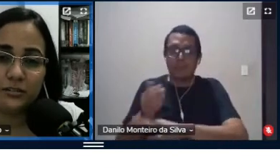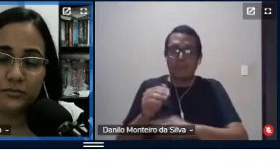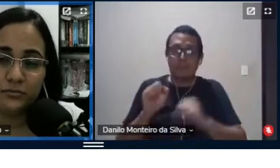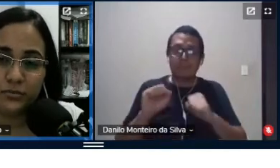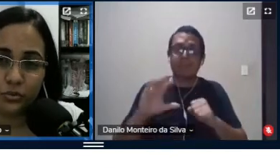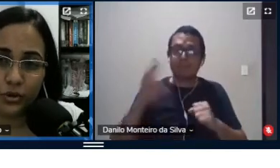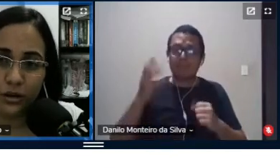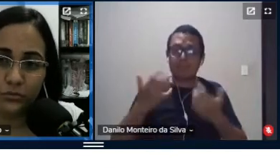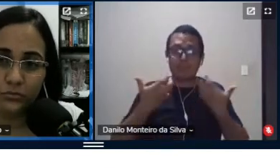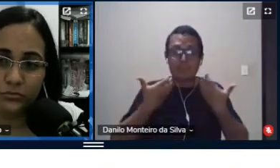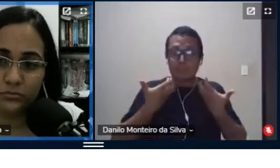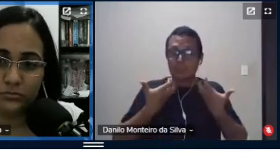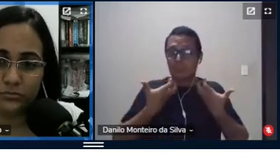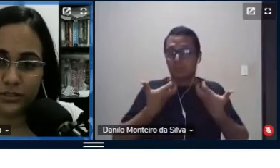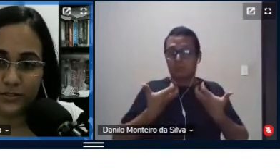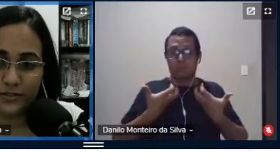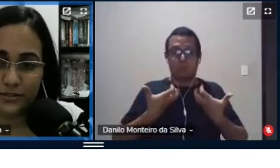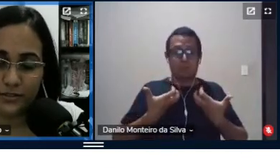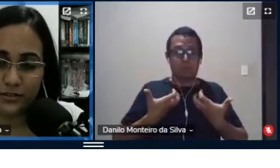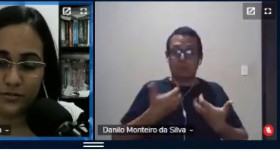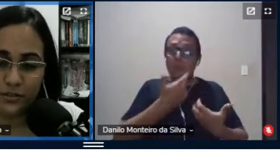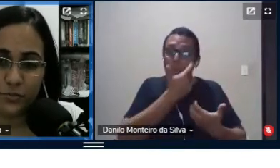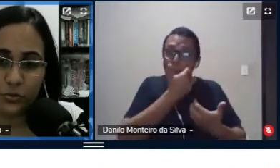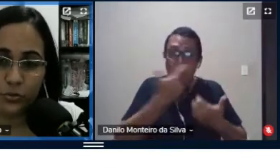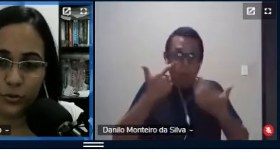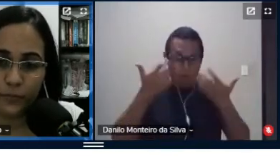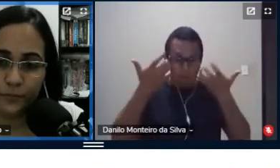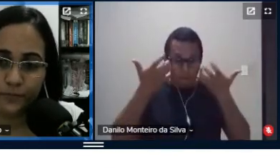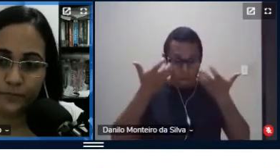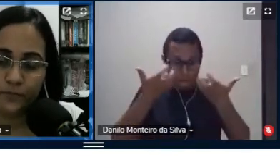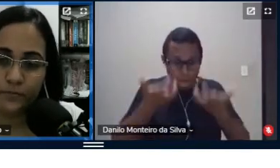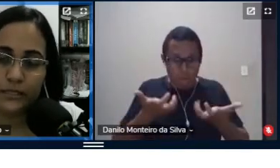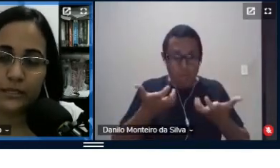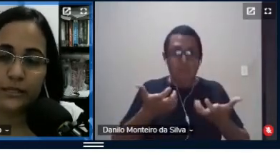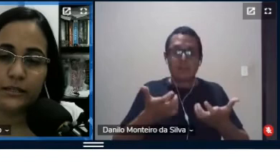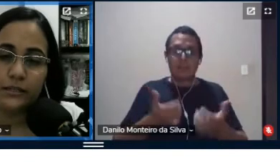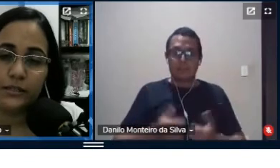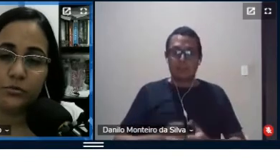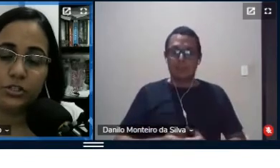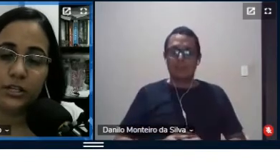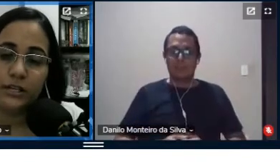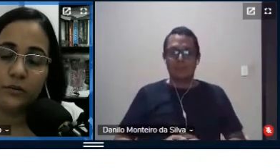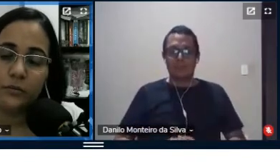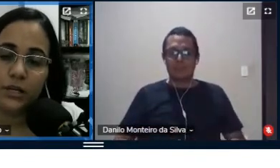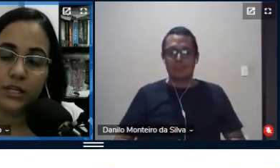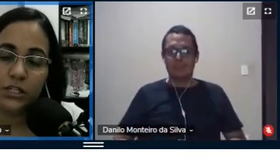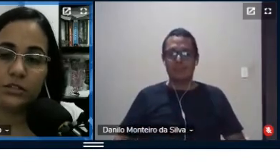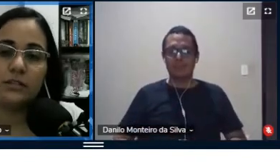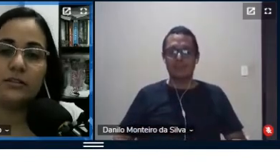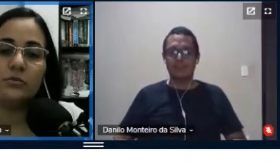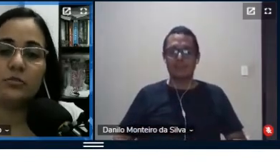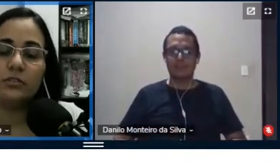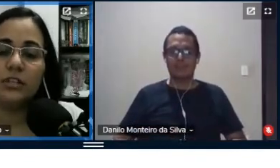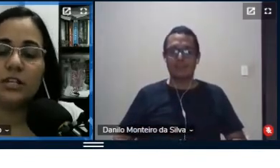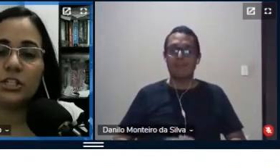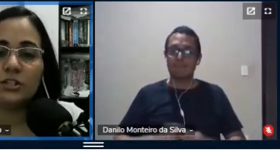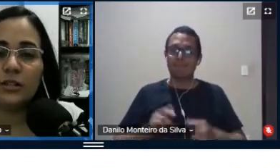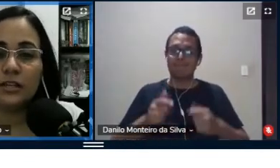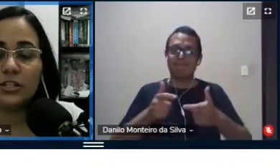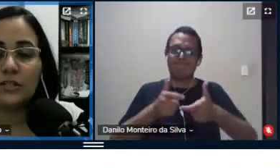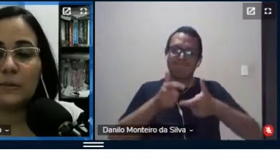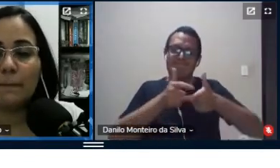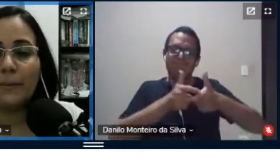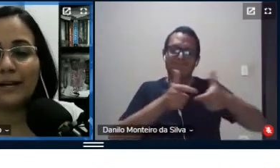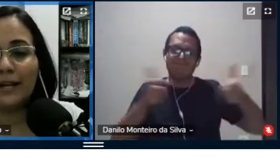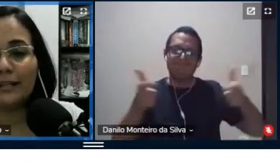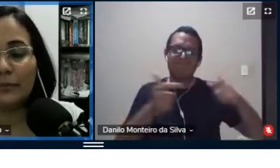fadiga visual desse inspetor, Então, geralmente, nas indústrias, o que a gente